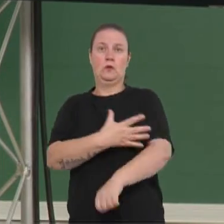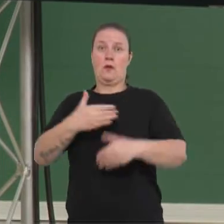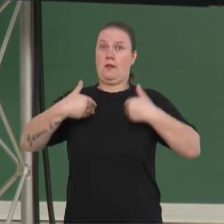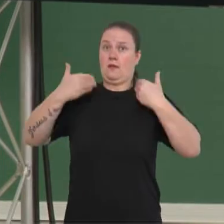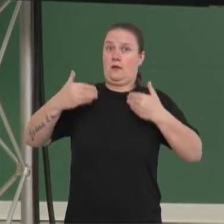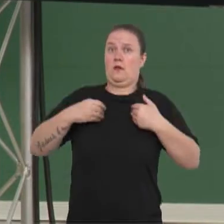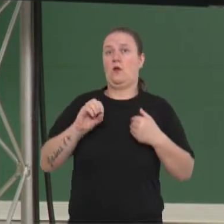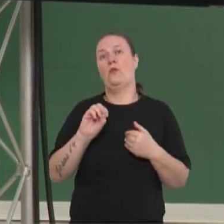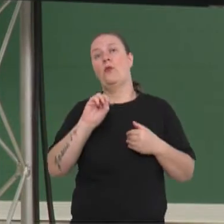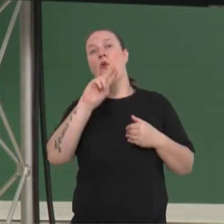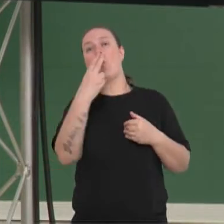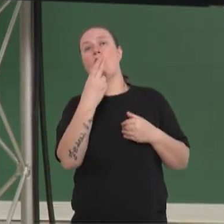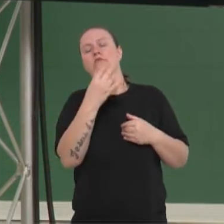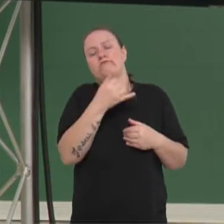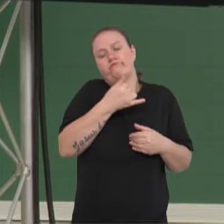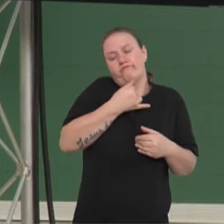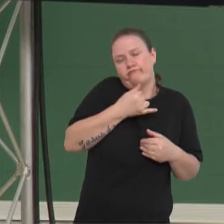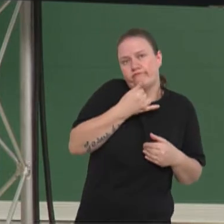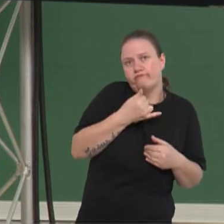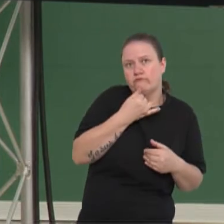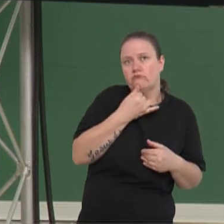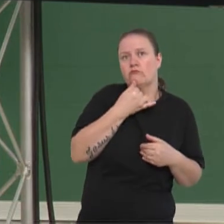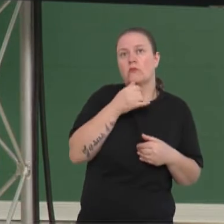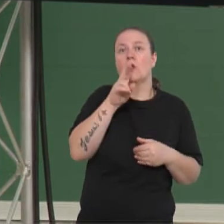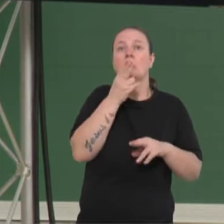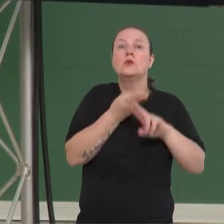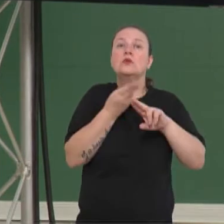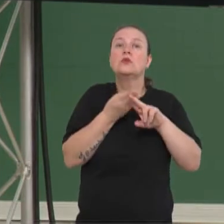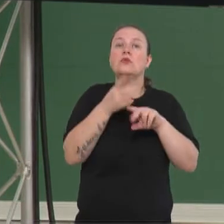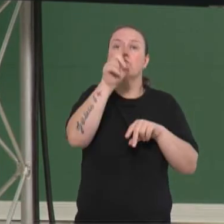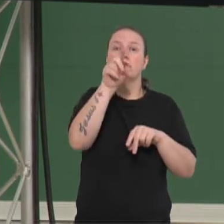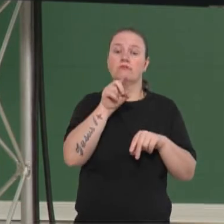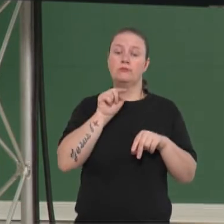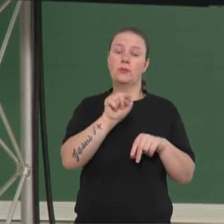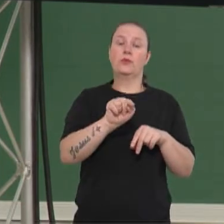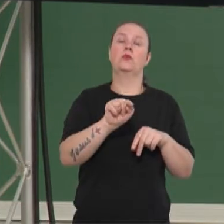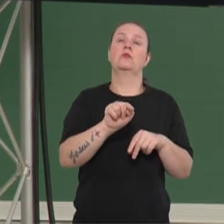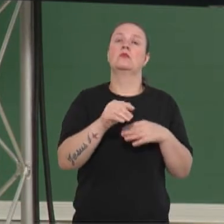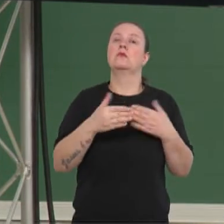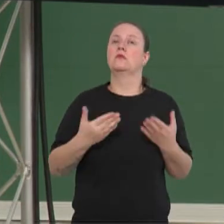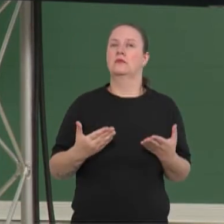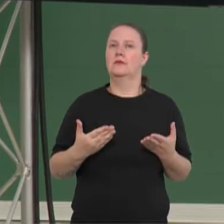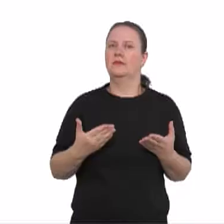de tristeza. Quando falamos, usamos a exclamação. Mas aqui, neste caso,